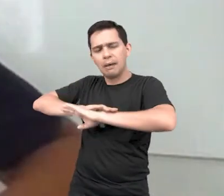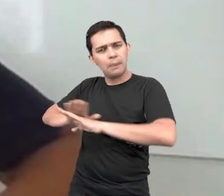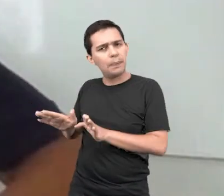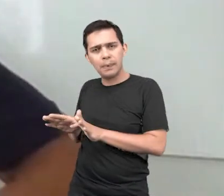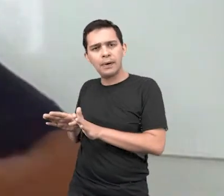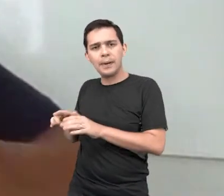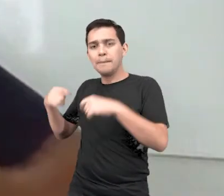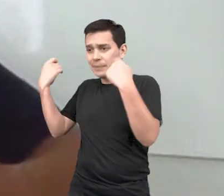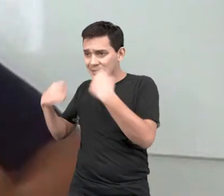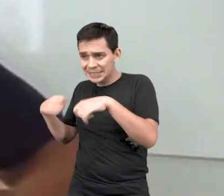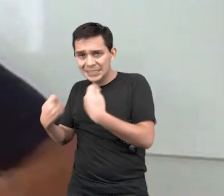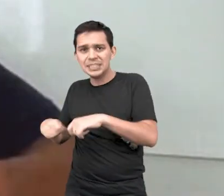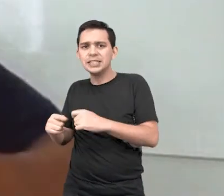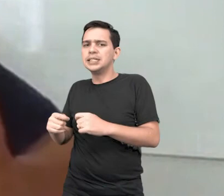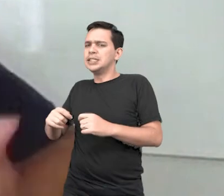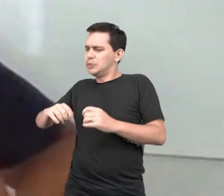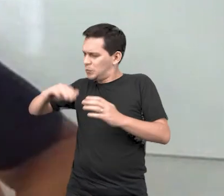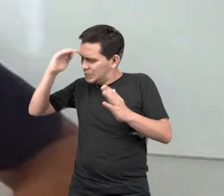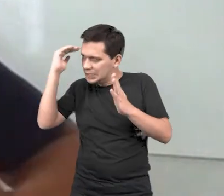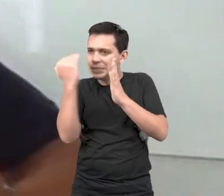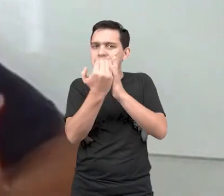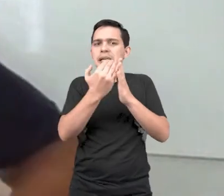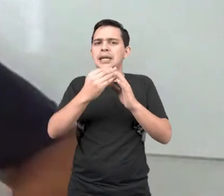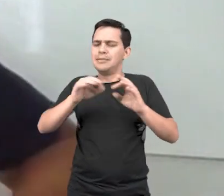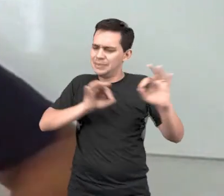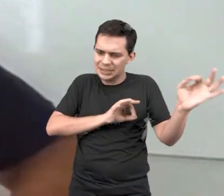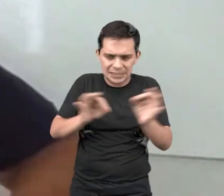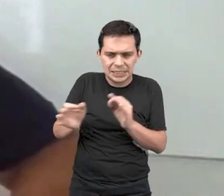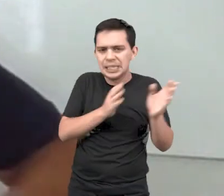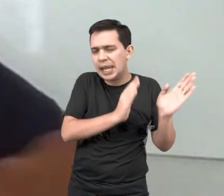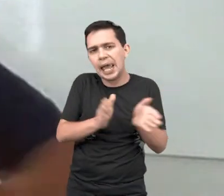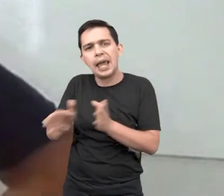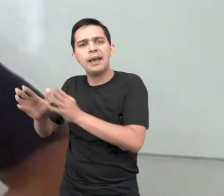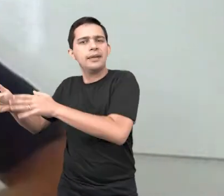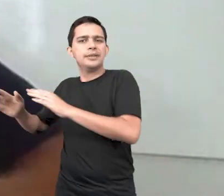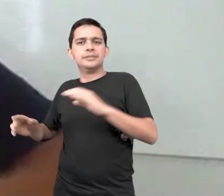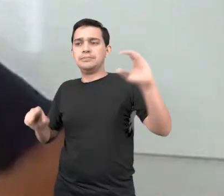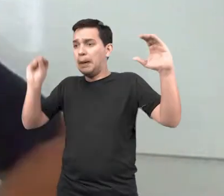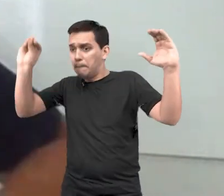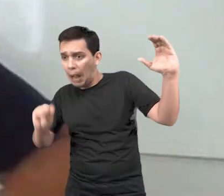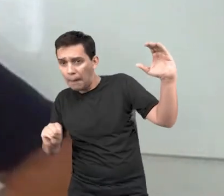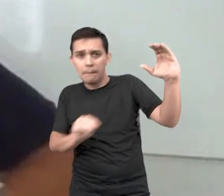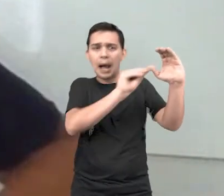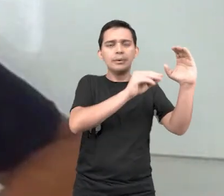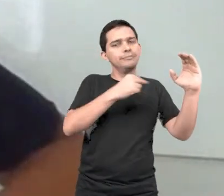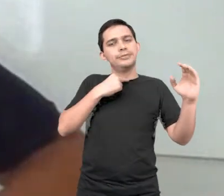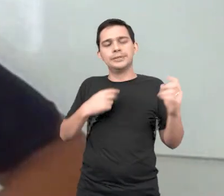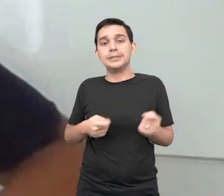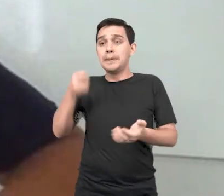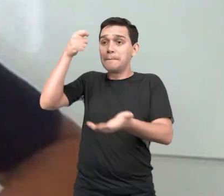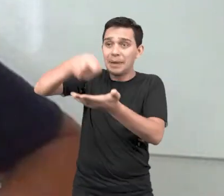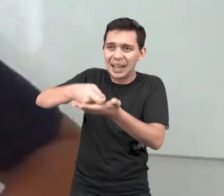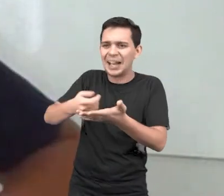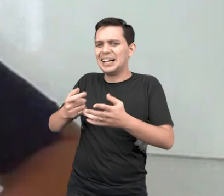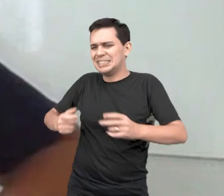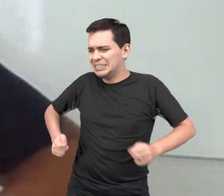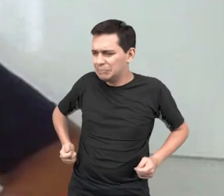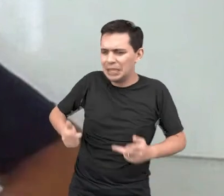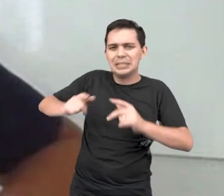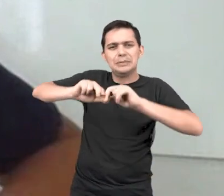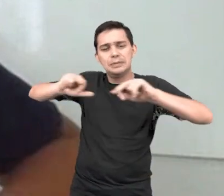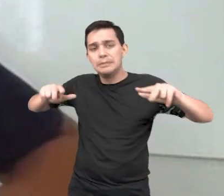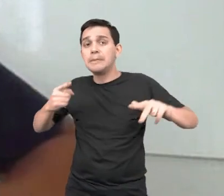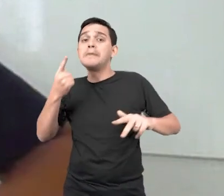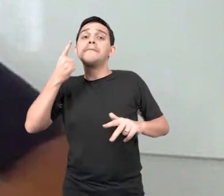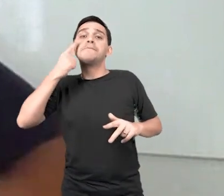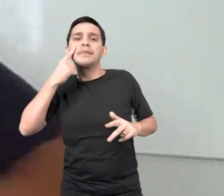das despesas. Né? É preciso que se respeite uma ordem, o procedimento administrativo próprio da administração pública para o pagamento